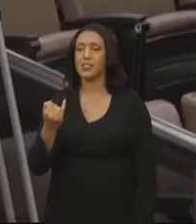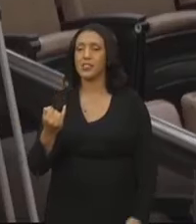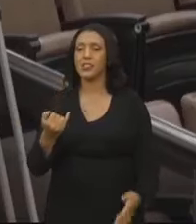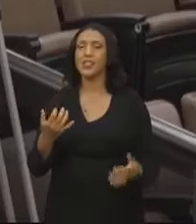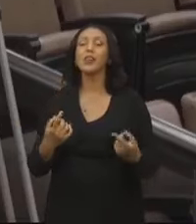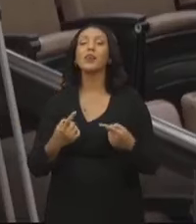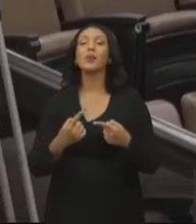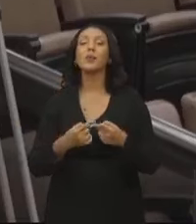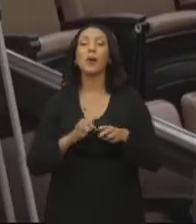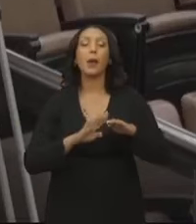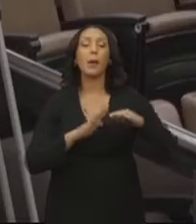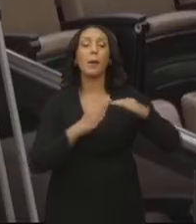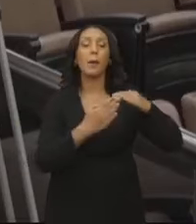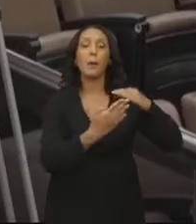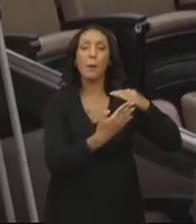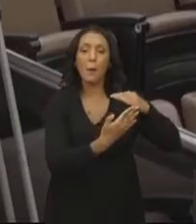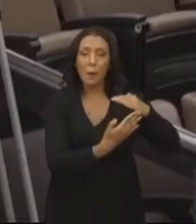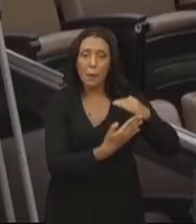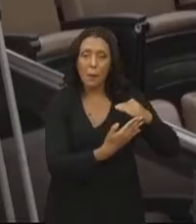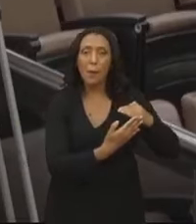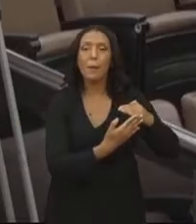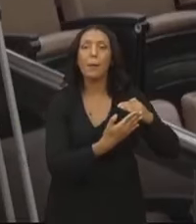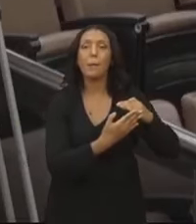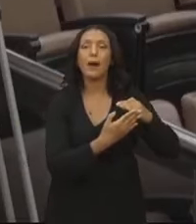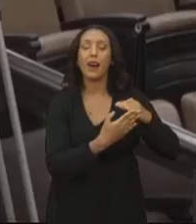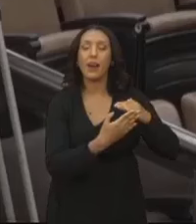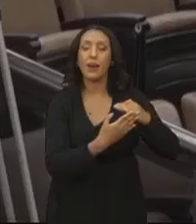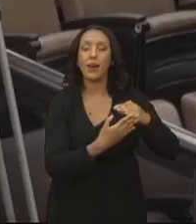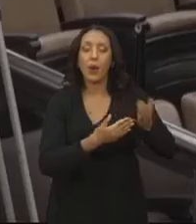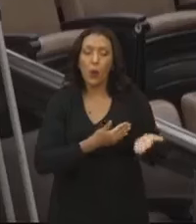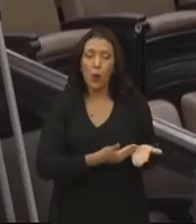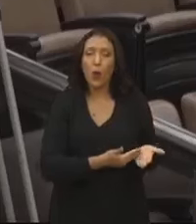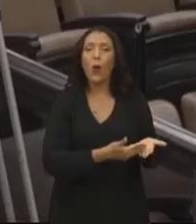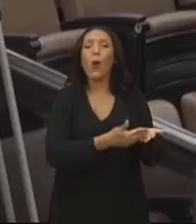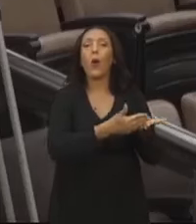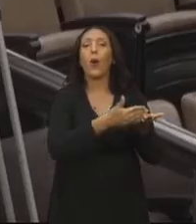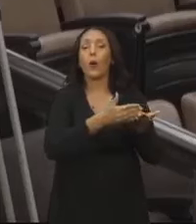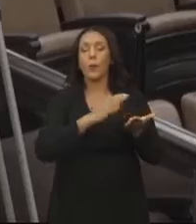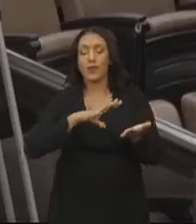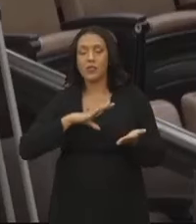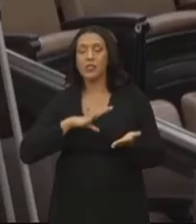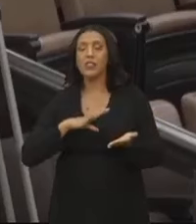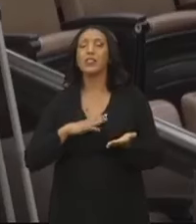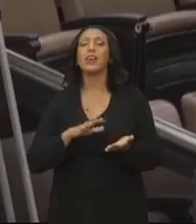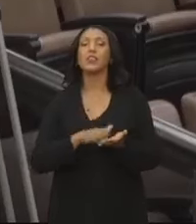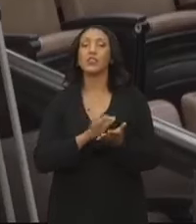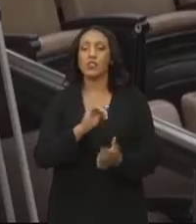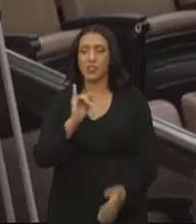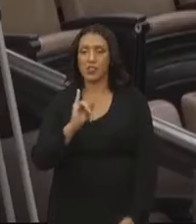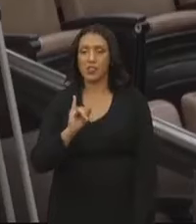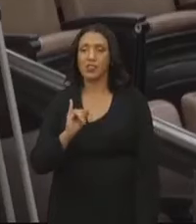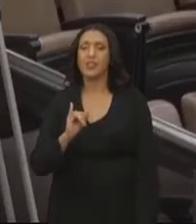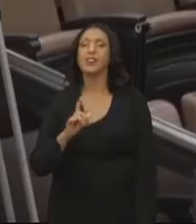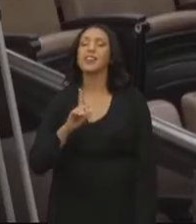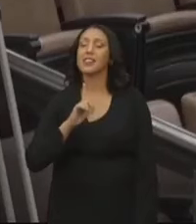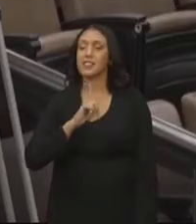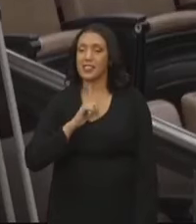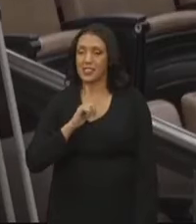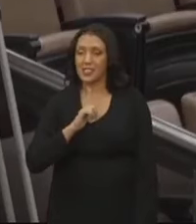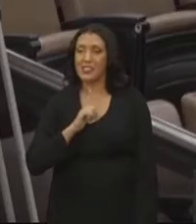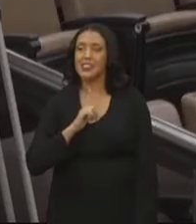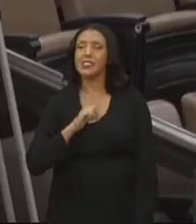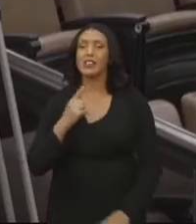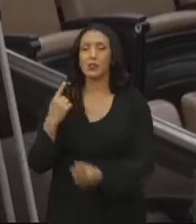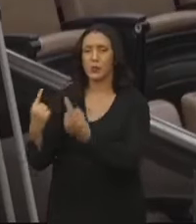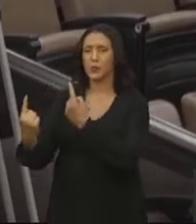de Jacareí, aonde tem uma Dom Pedro, aonde tem uma Presidente Dutra, aonde tem uma Carvalho Pinto,